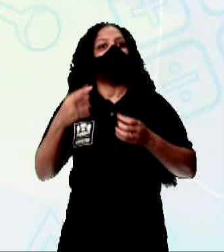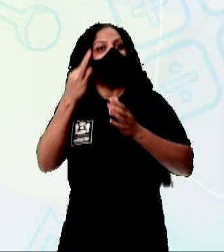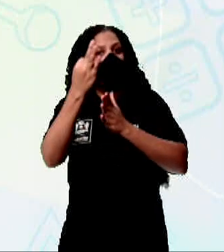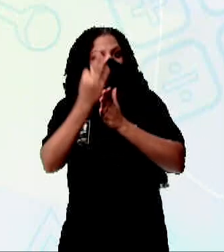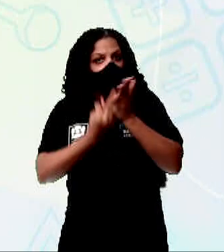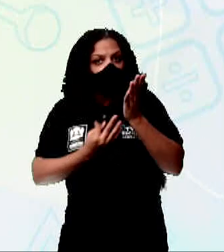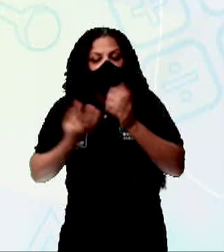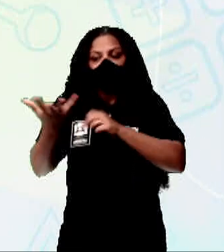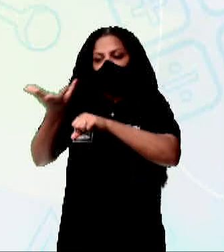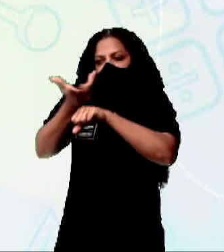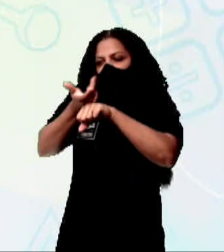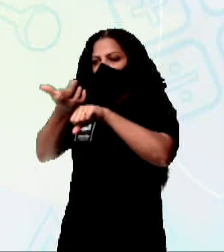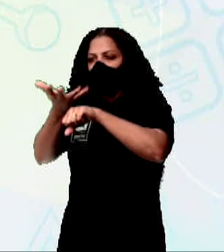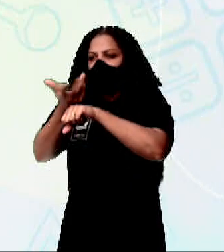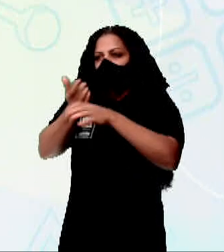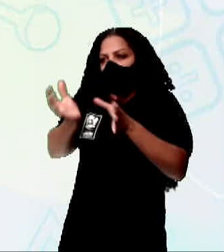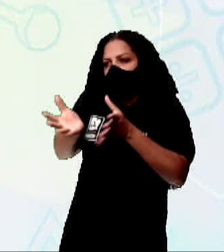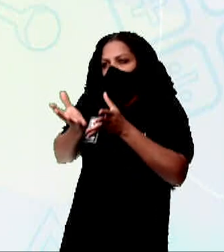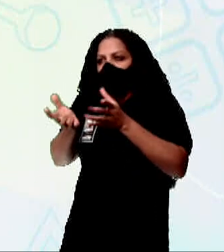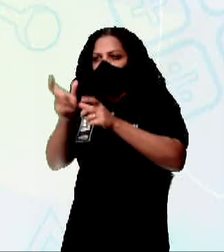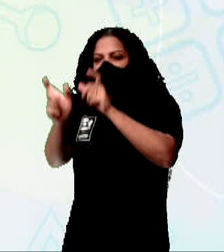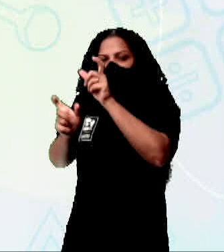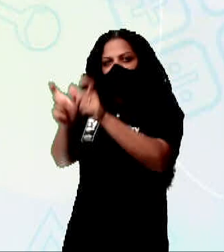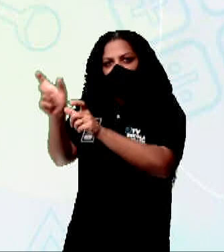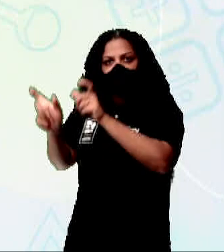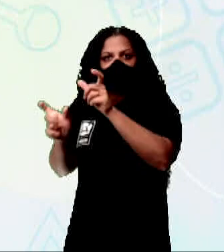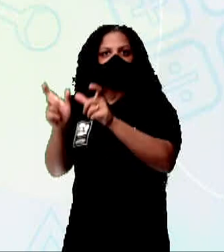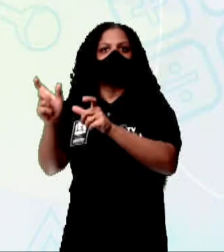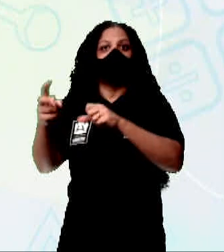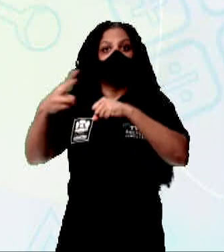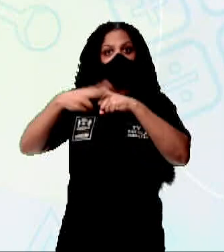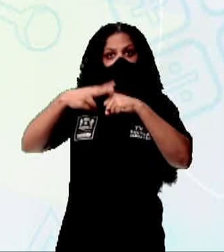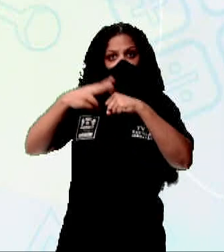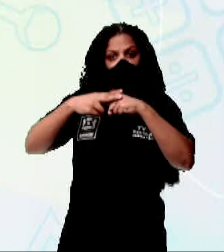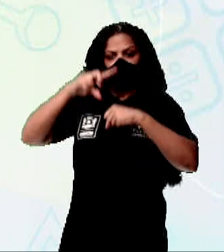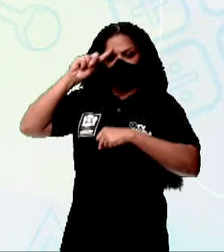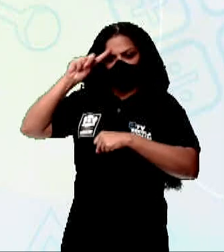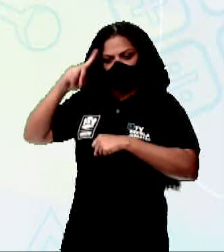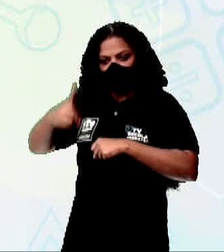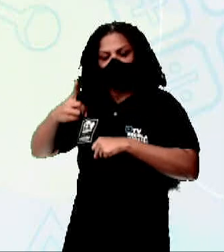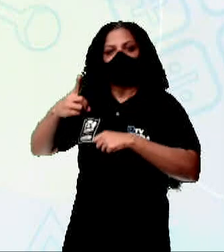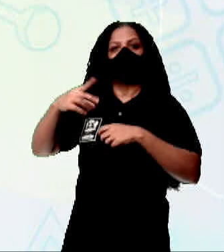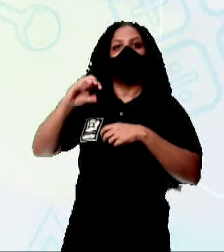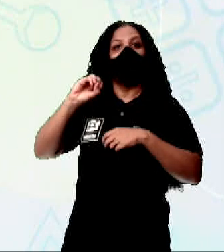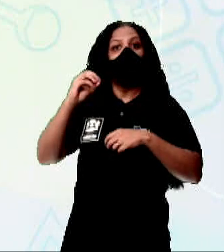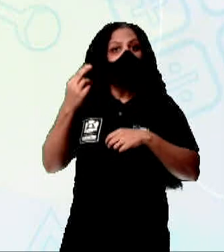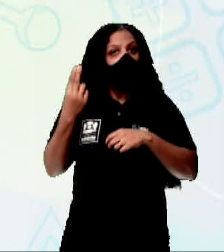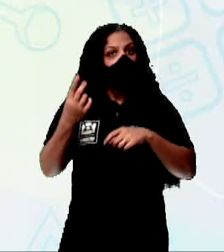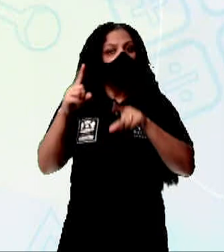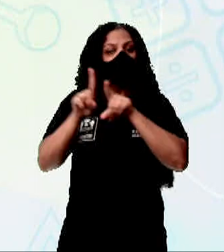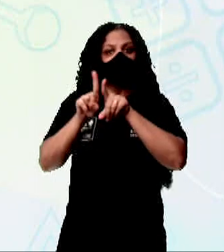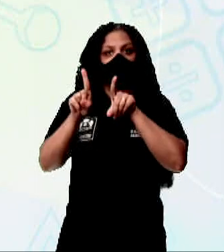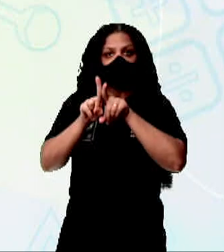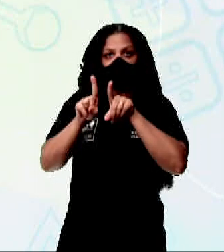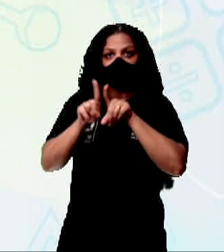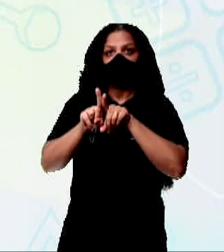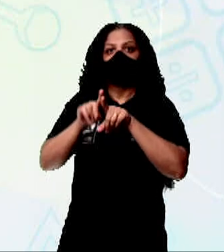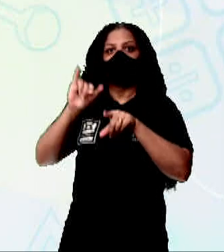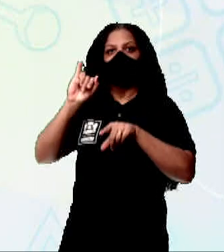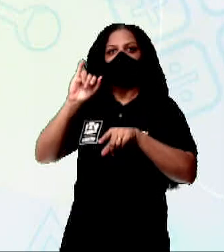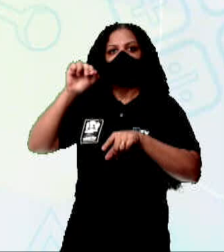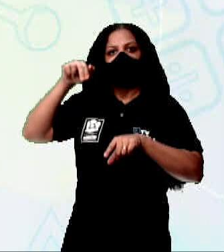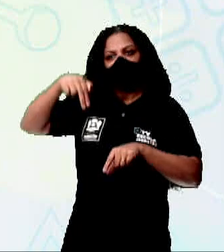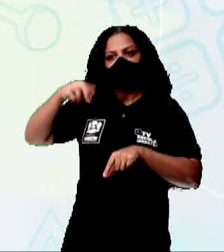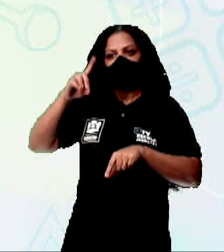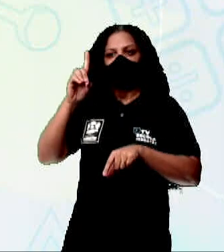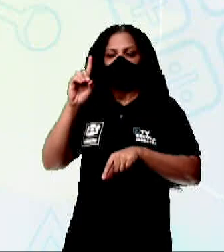objetivo de convencimento, verbos no imperativo ou no presente do indicativo. No presente do indicativo,